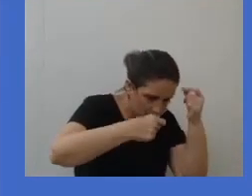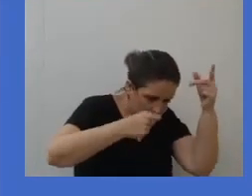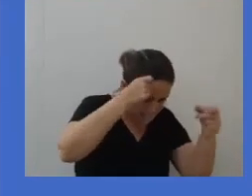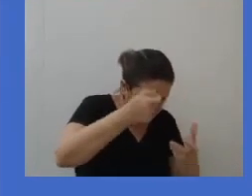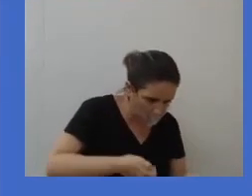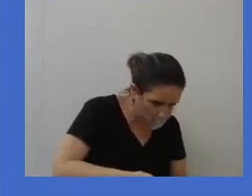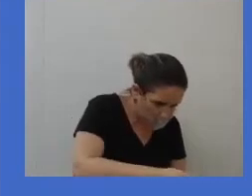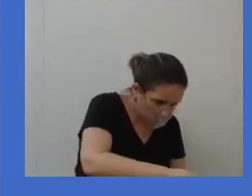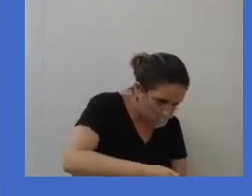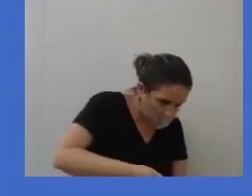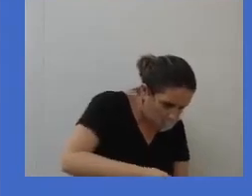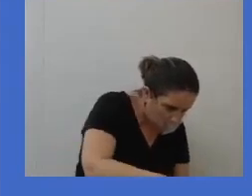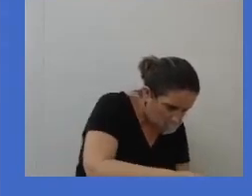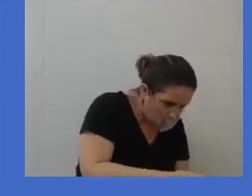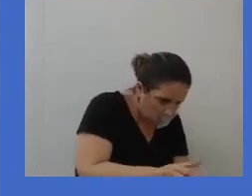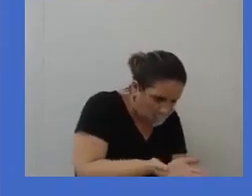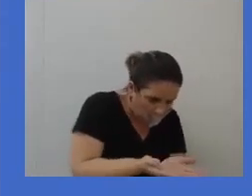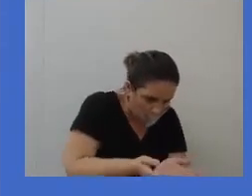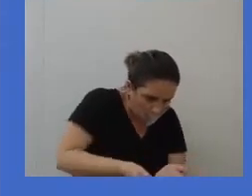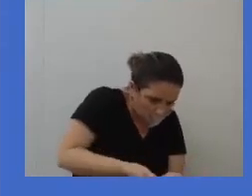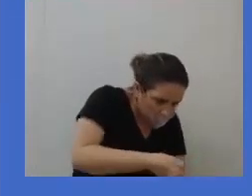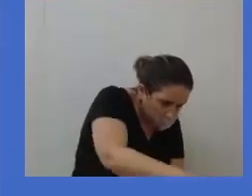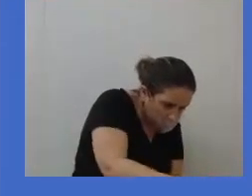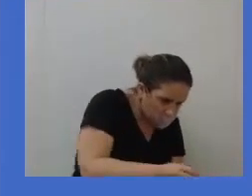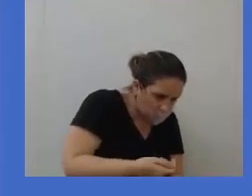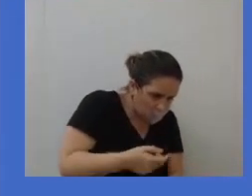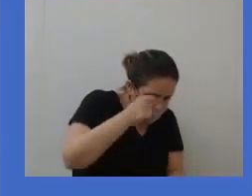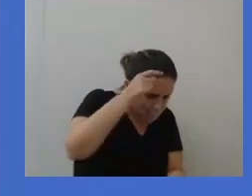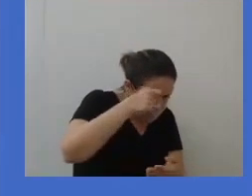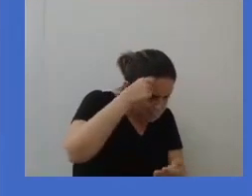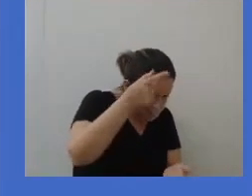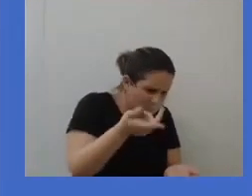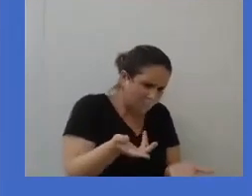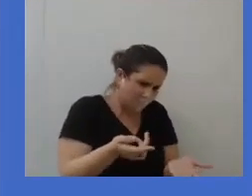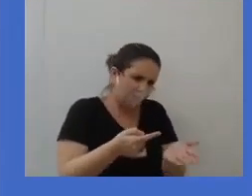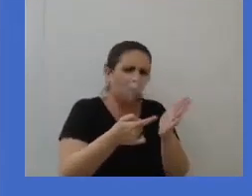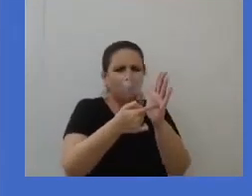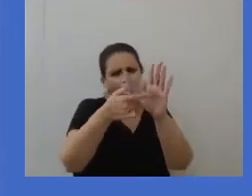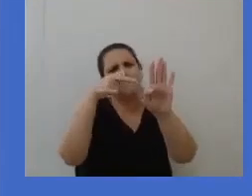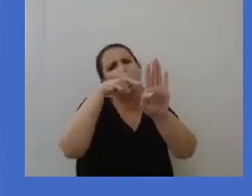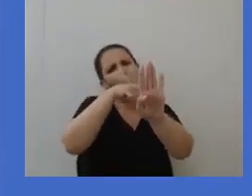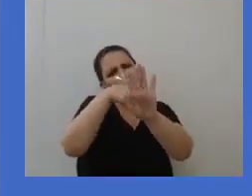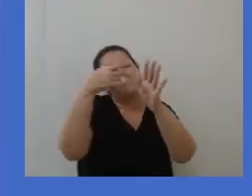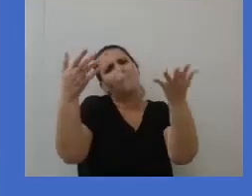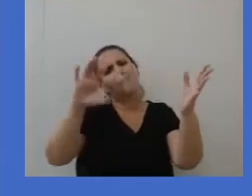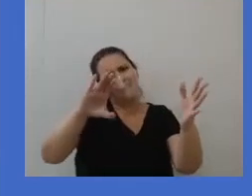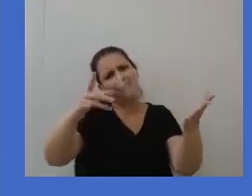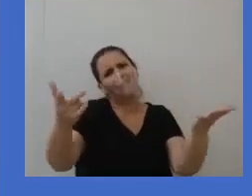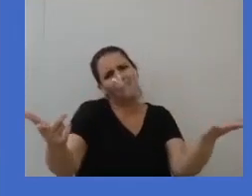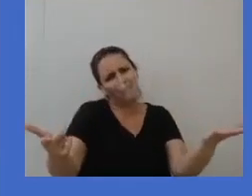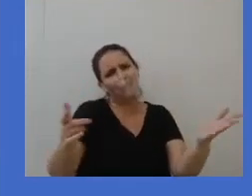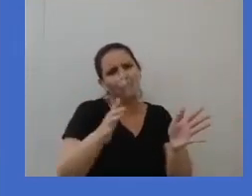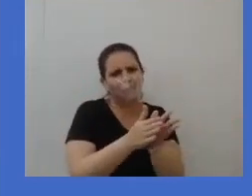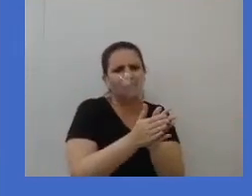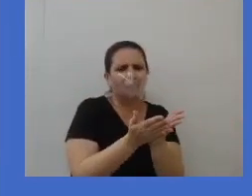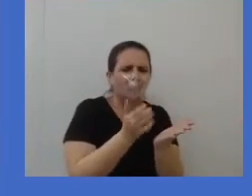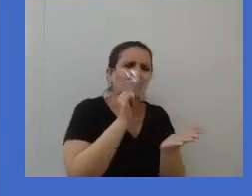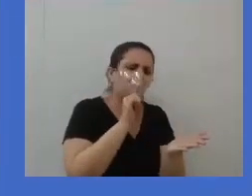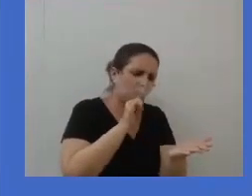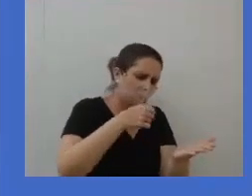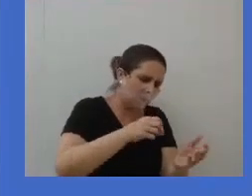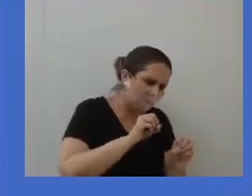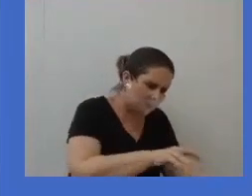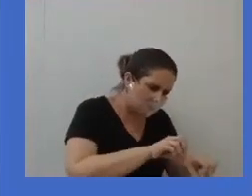ideias. É um livro, ela abriu um livro. É claro que isso é uma figura de linguagem, não é? A mãe abriu o livro para ensinar